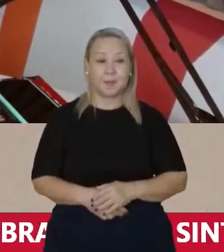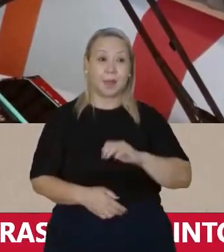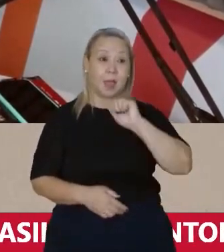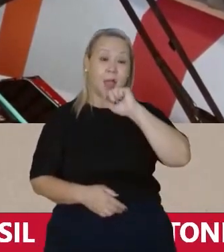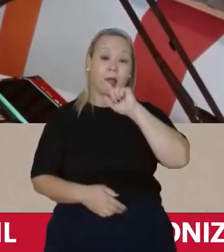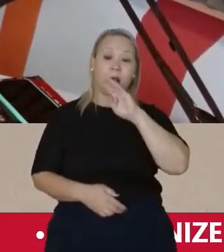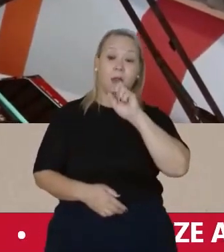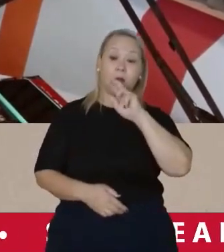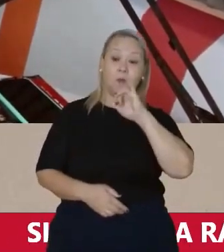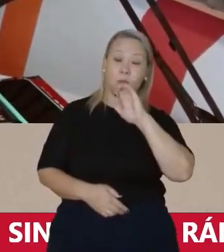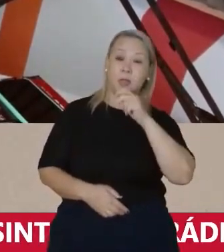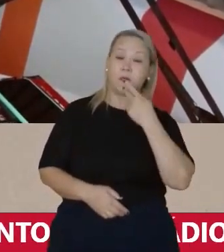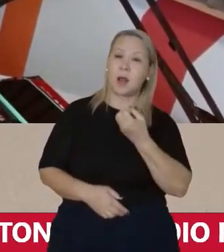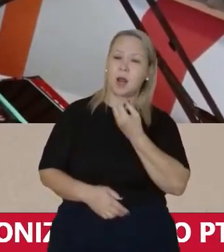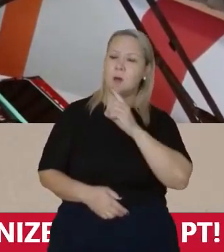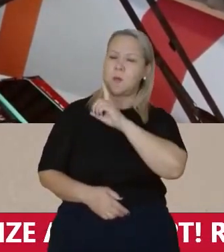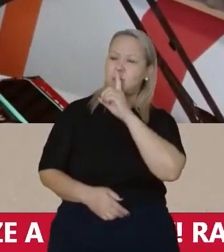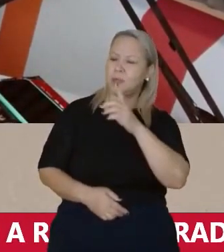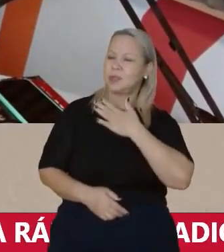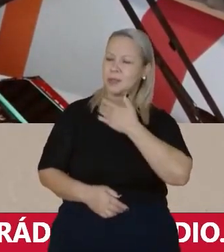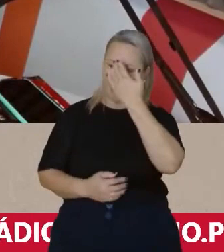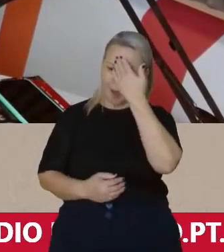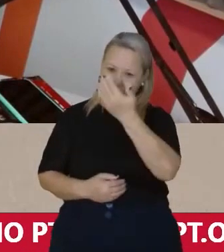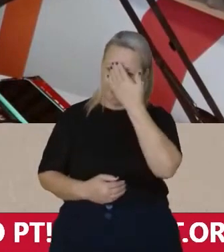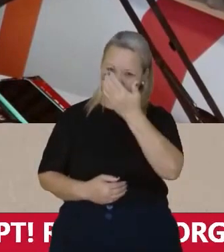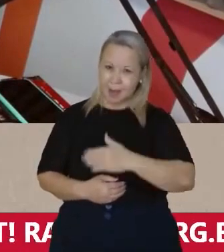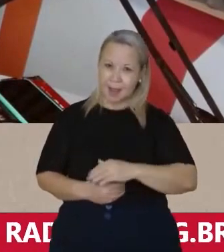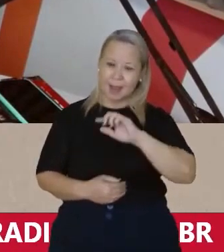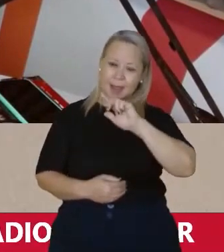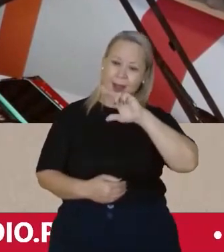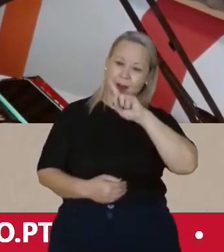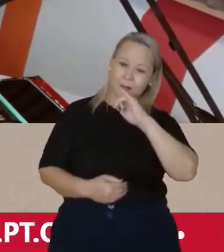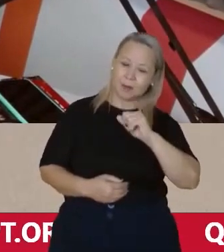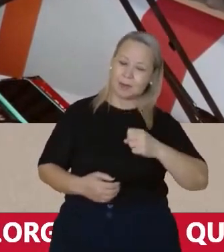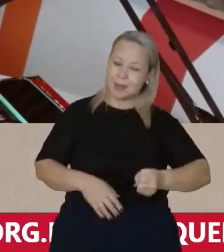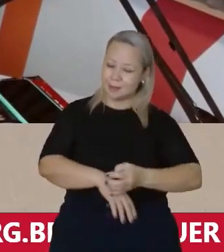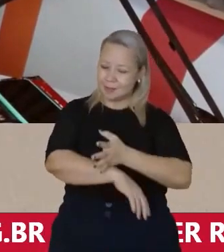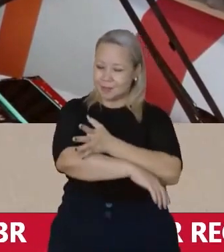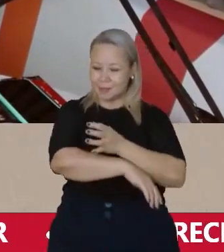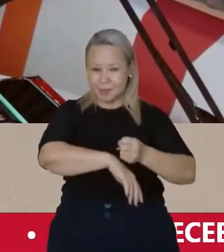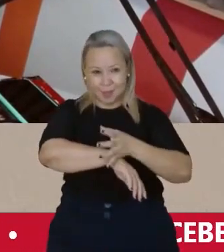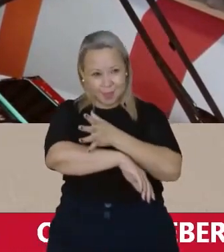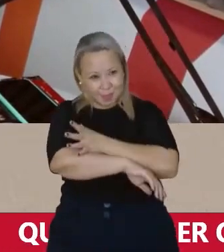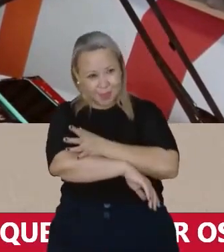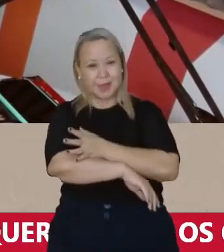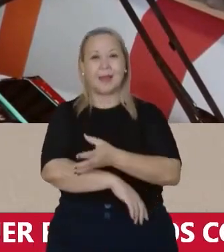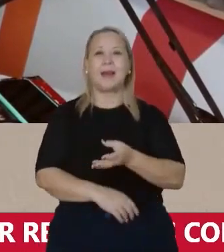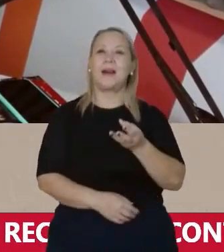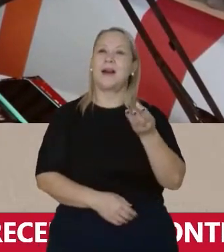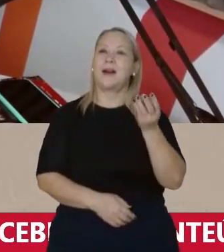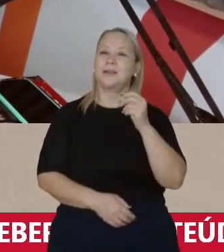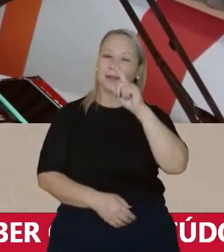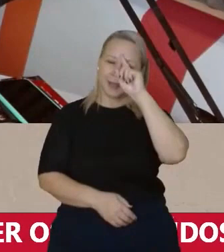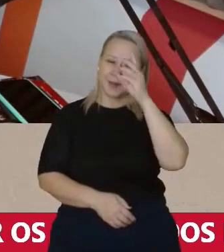Souza diz, bom dia Mãe Torodi, axé, gratidão. O Lude 1 aqui está emocionado, Motumbá, mandando um beijo para a senhora também.